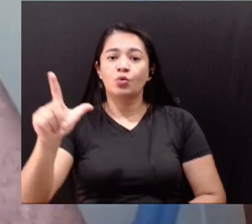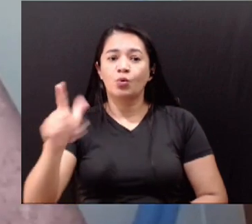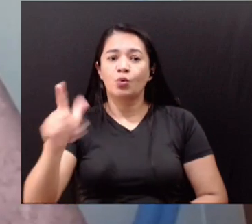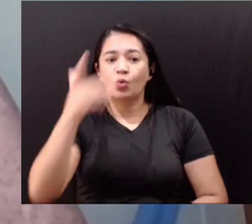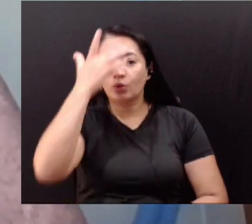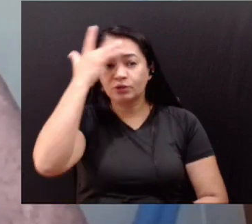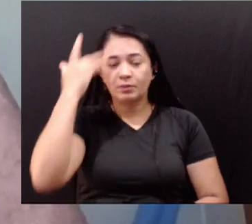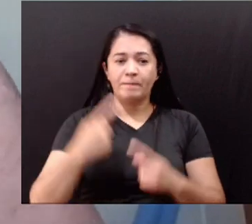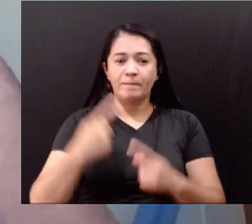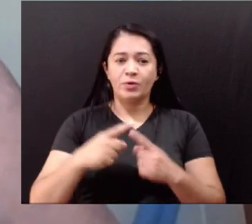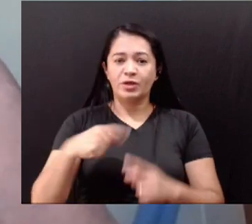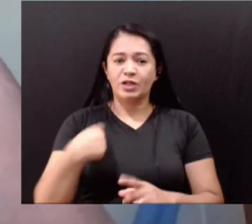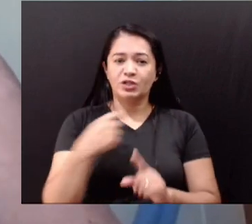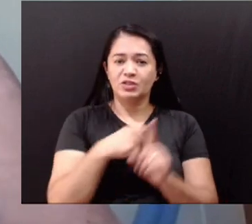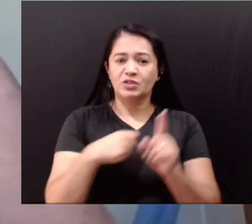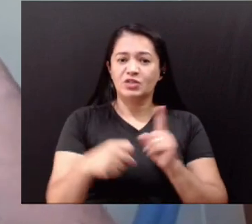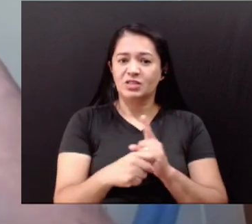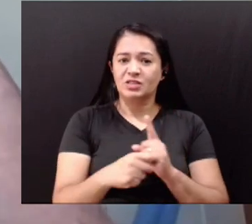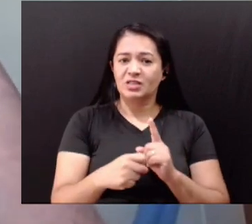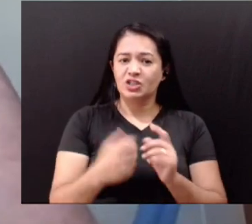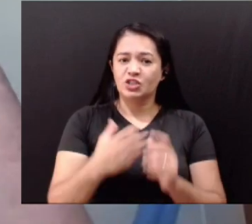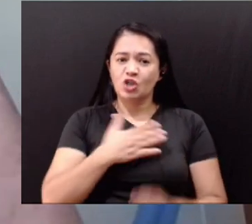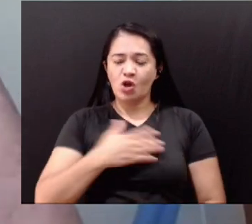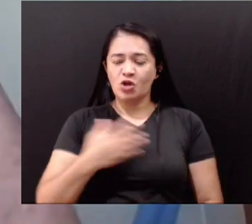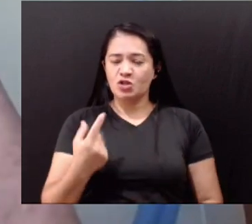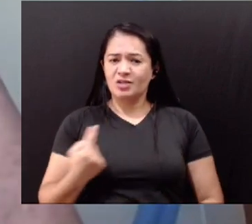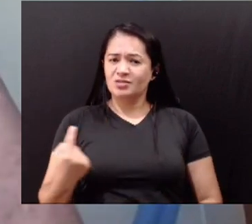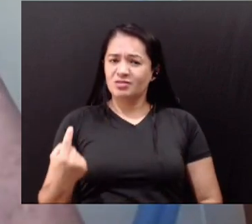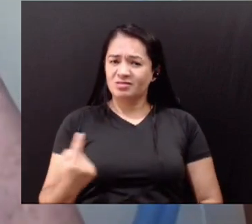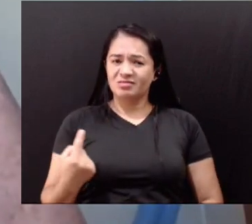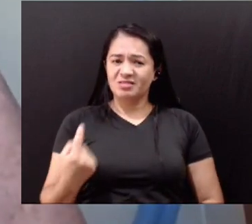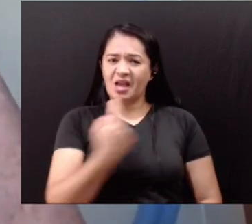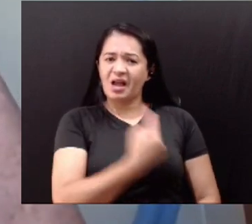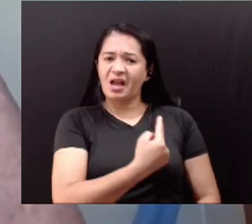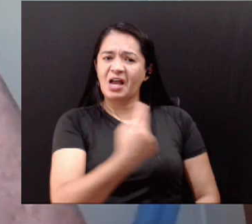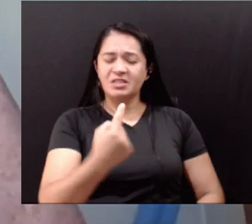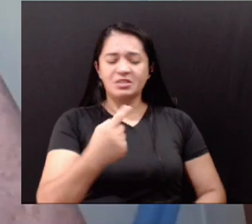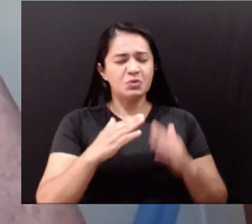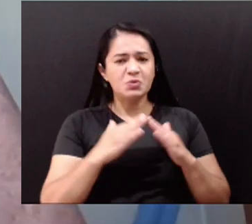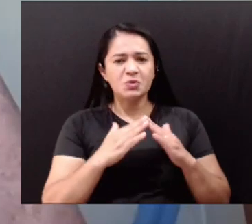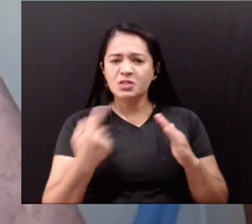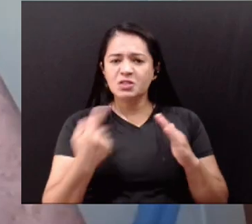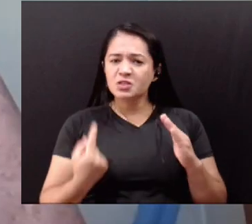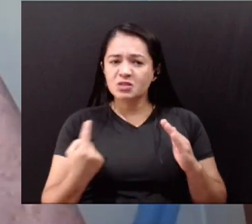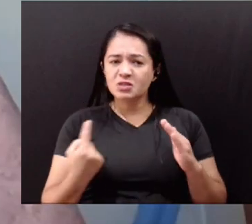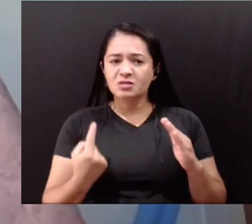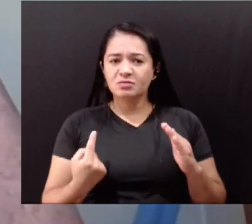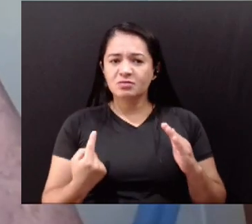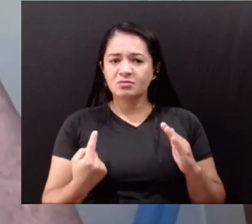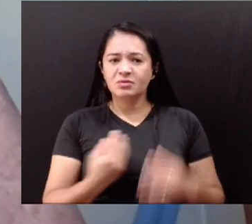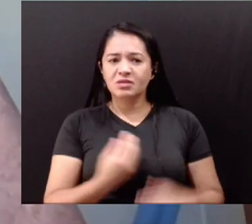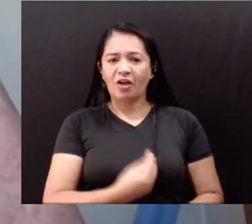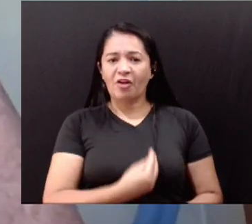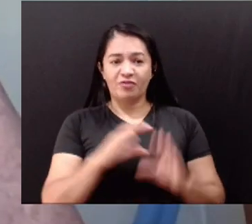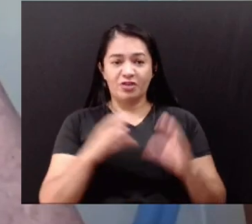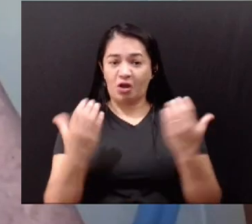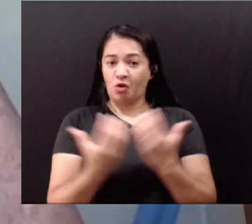individualista, cada um vive no seu casulo, e vida comunitária não é